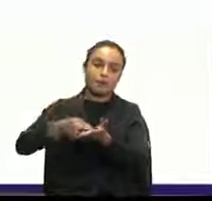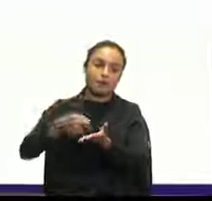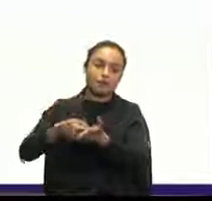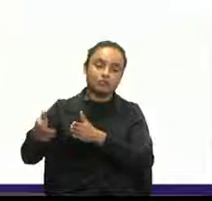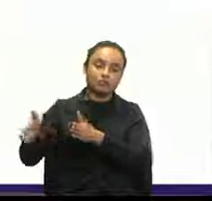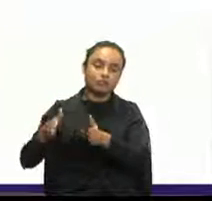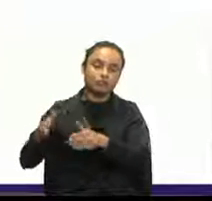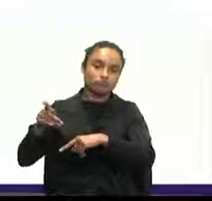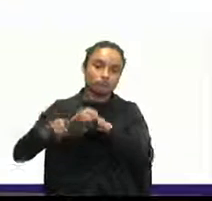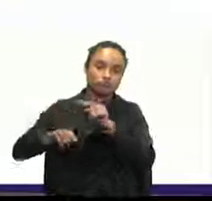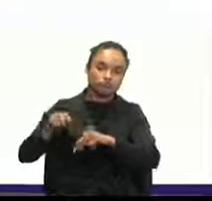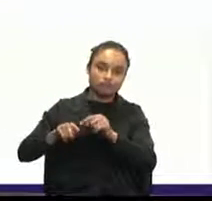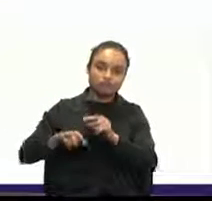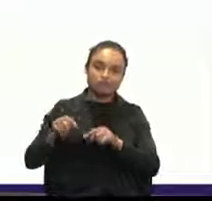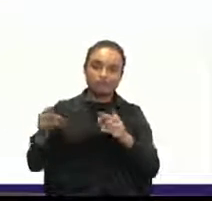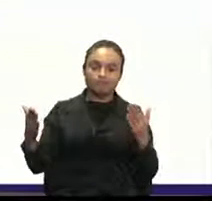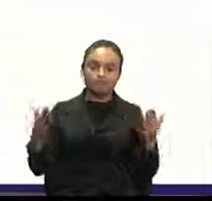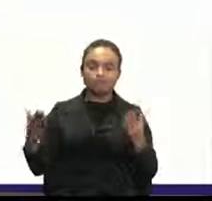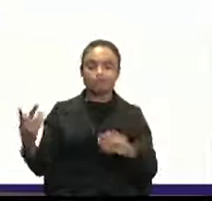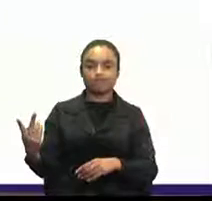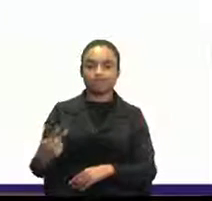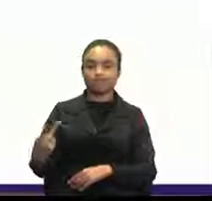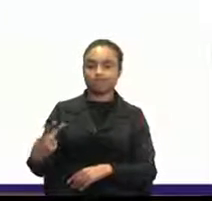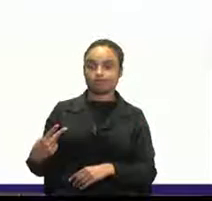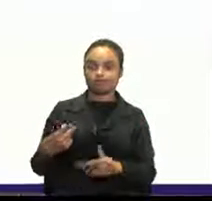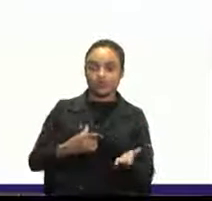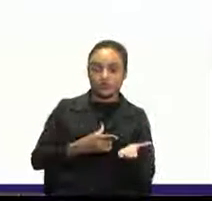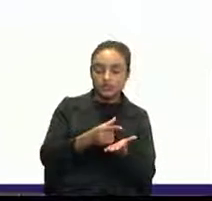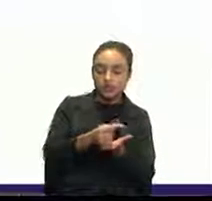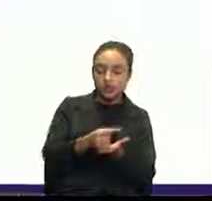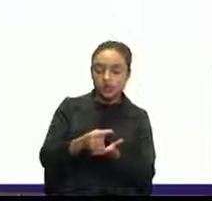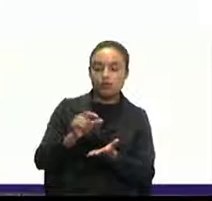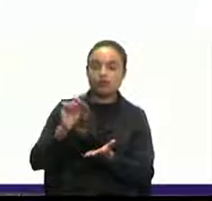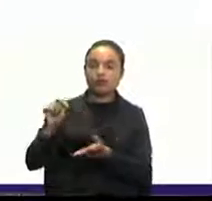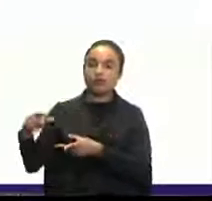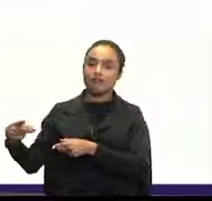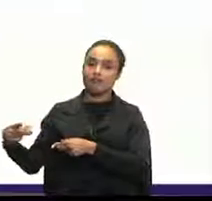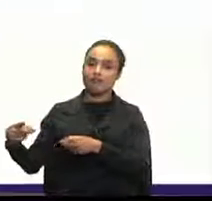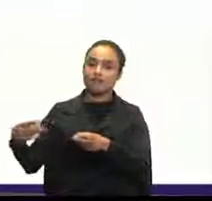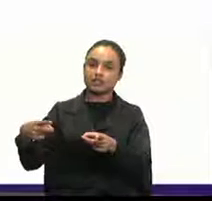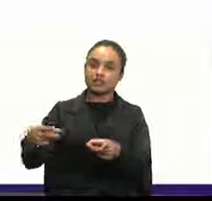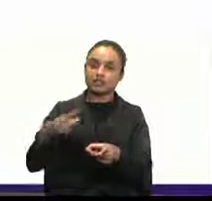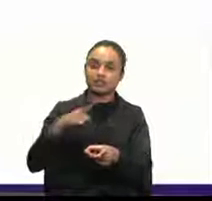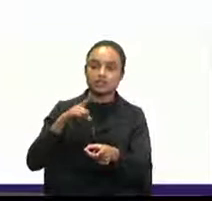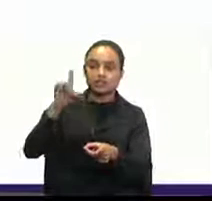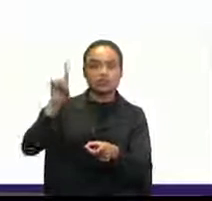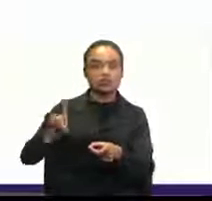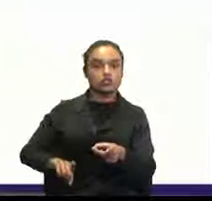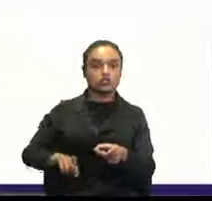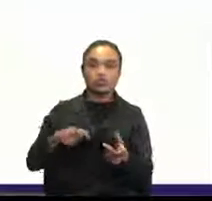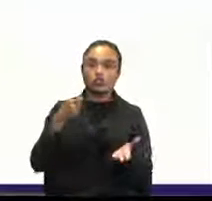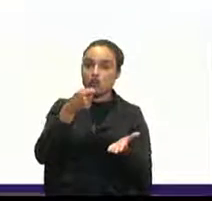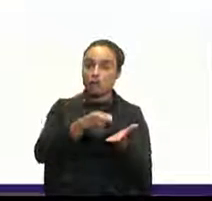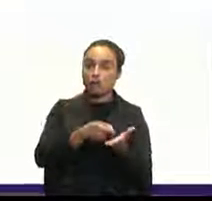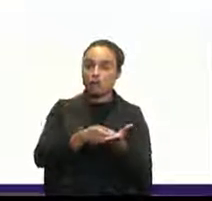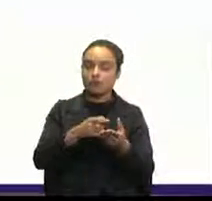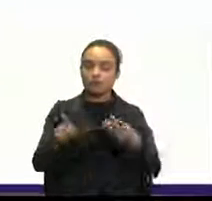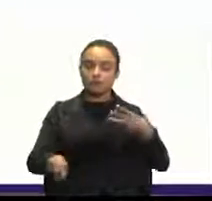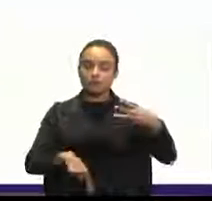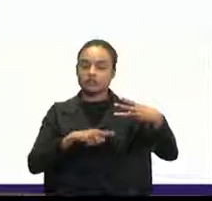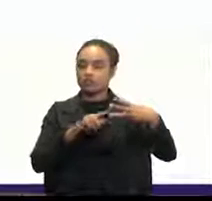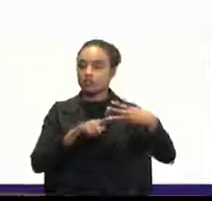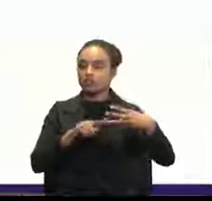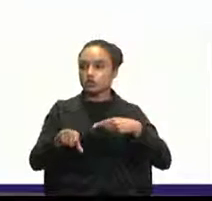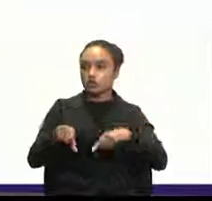personalizado bilateral tudo bem na qual eu tenho direito a perdão tem a obrigação de comprar no mercado de opções